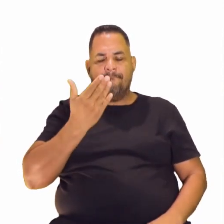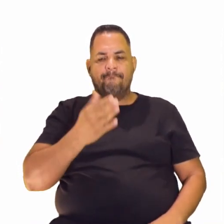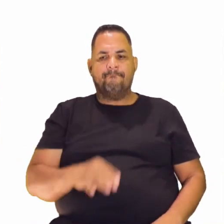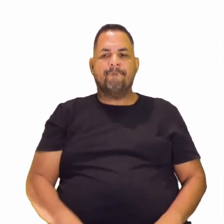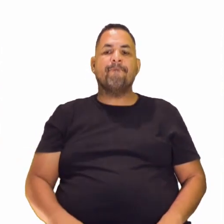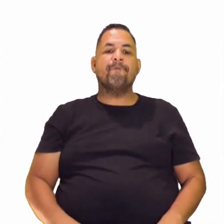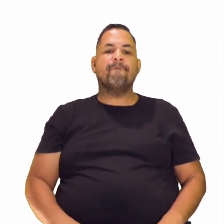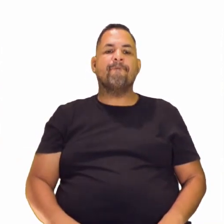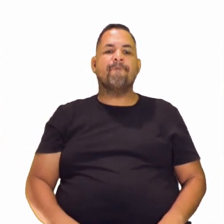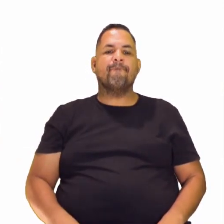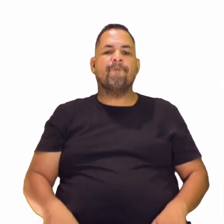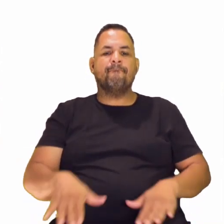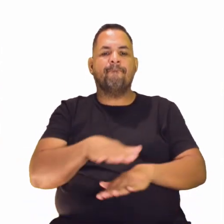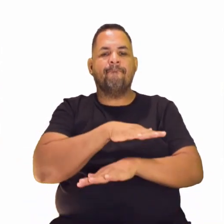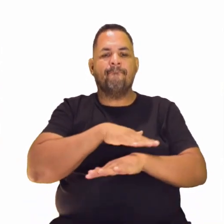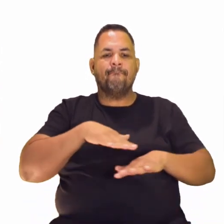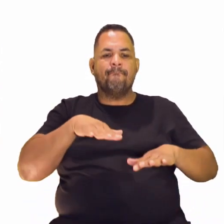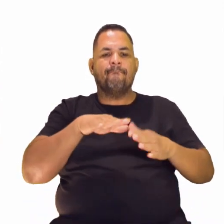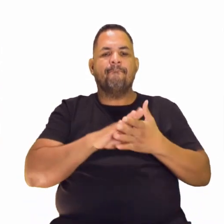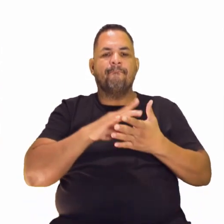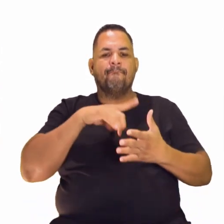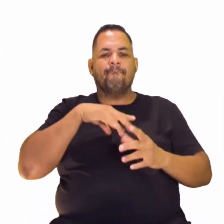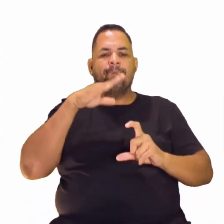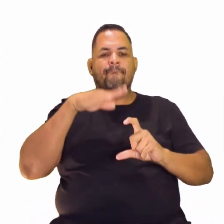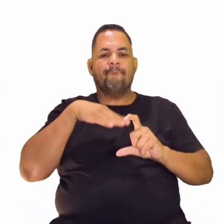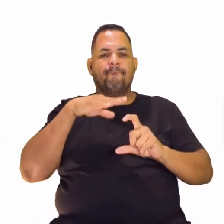falei, usadas em rituais de